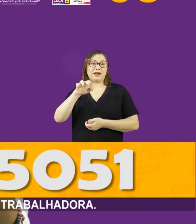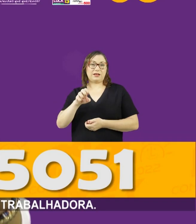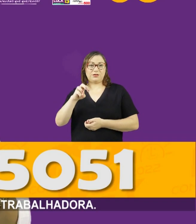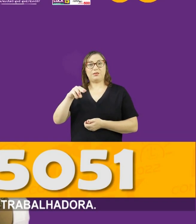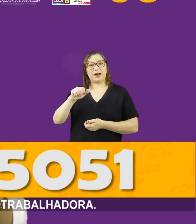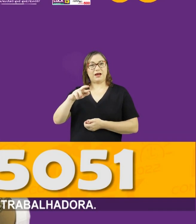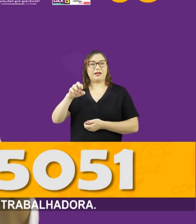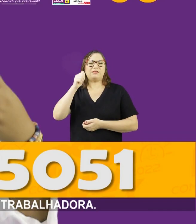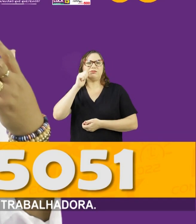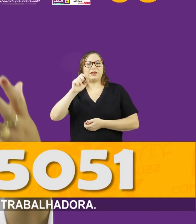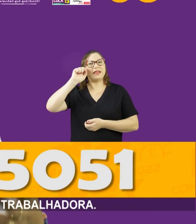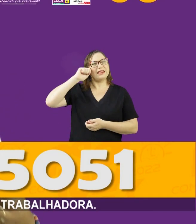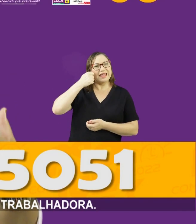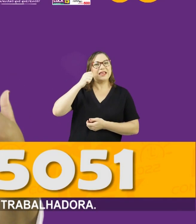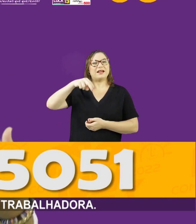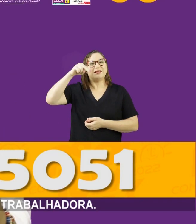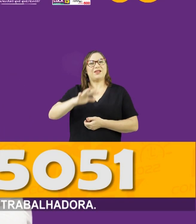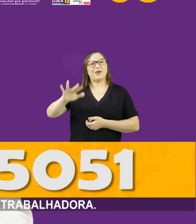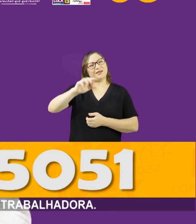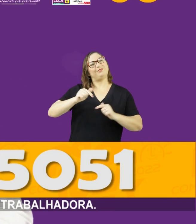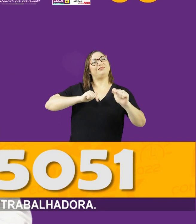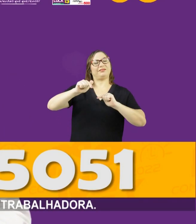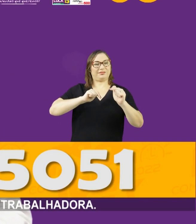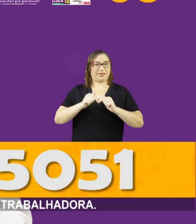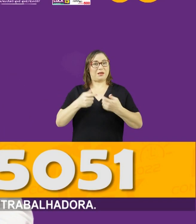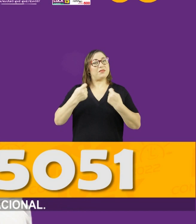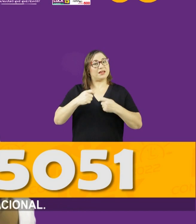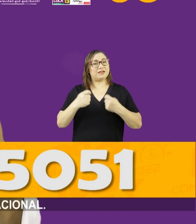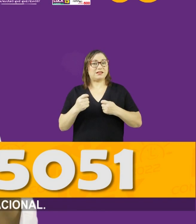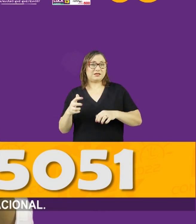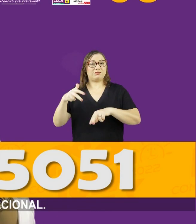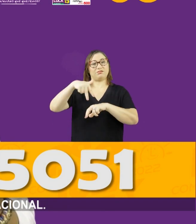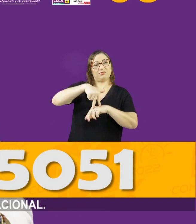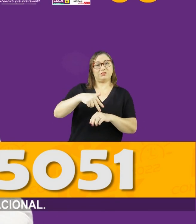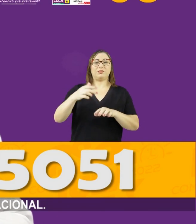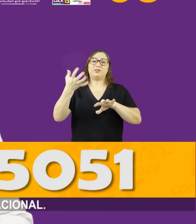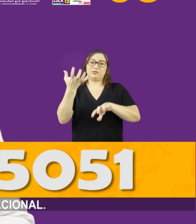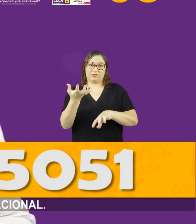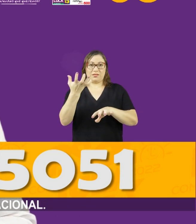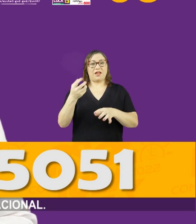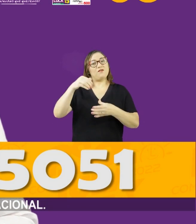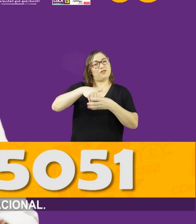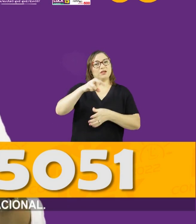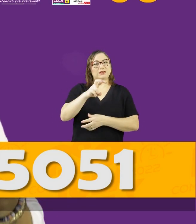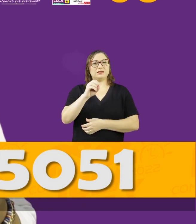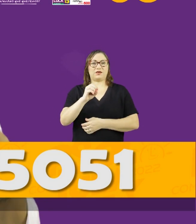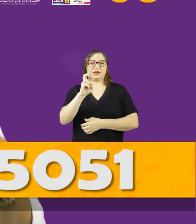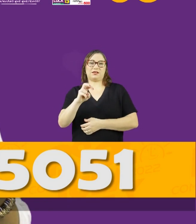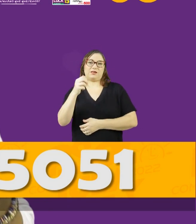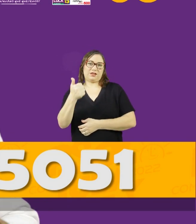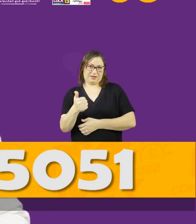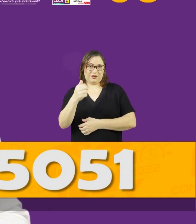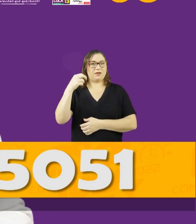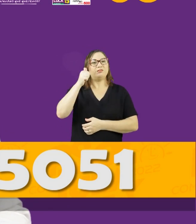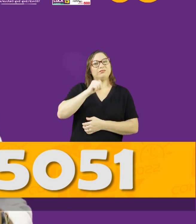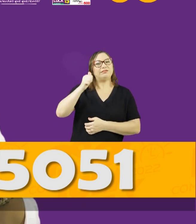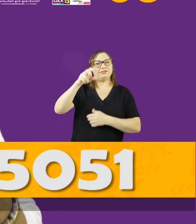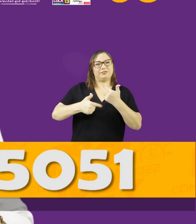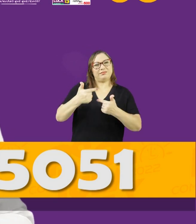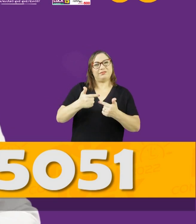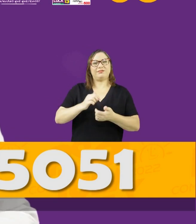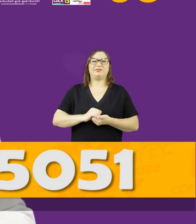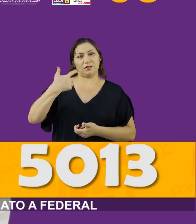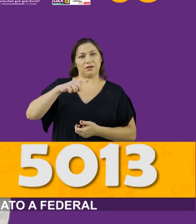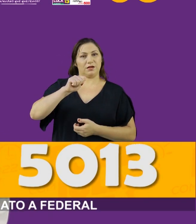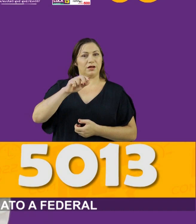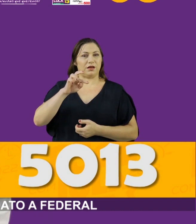Sou Aline Maria, mulher negra, nordestina e trabalhadora. Precisamos ocupar o Congresso Nacional. Vote 50-51.